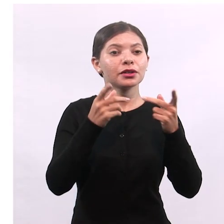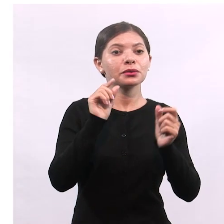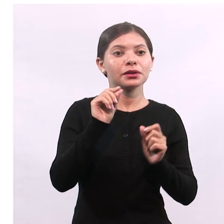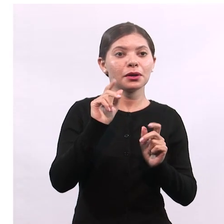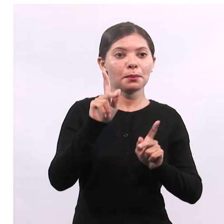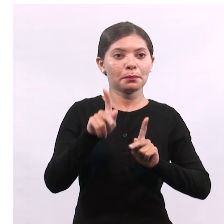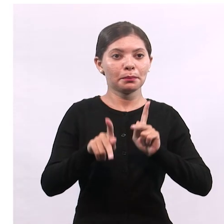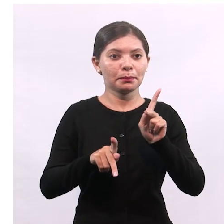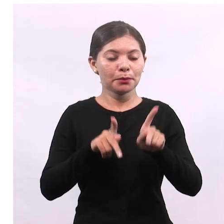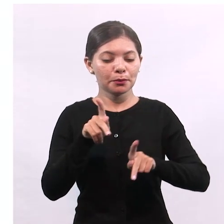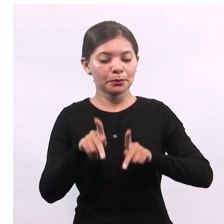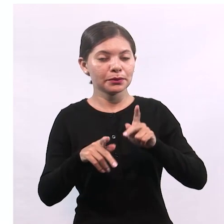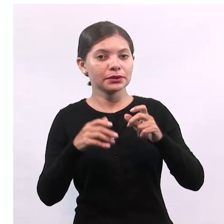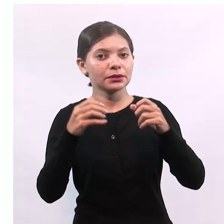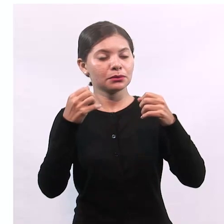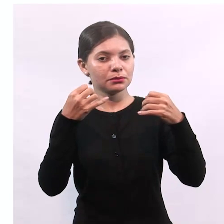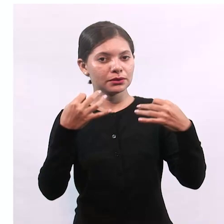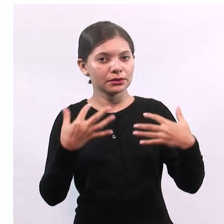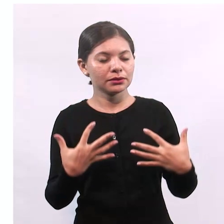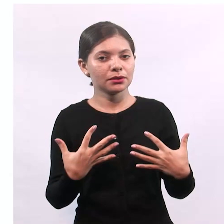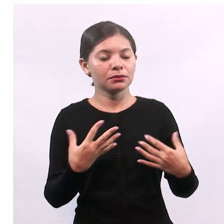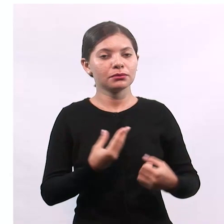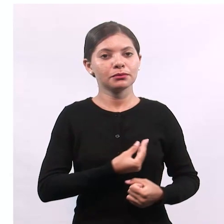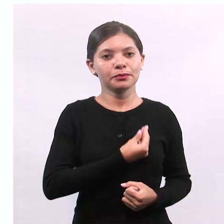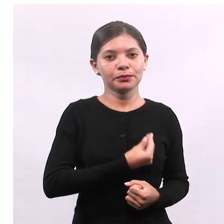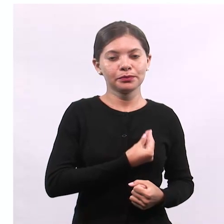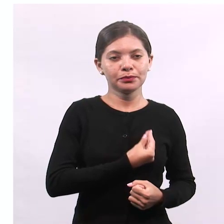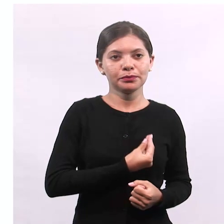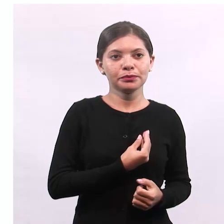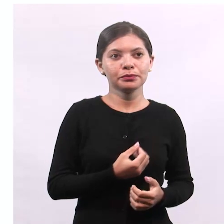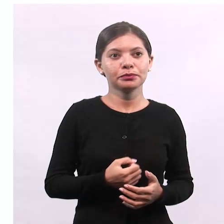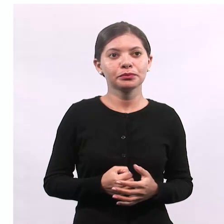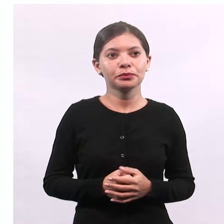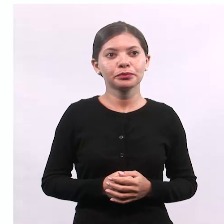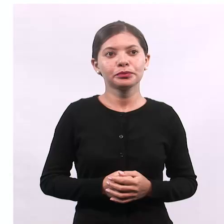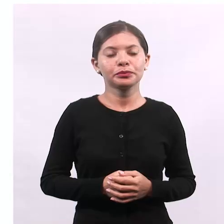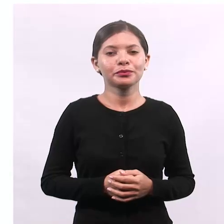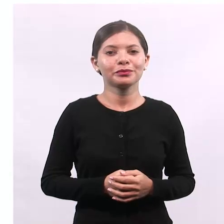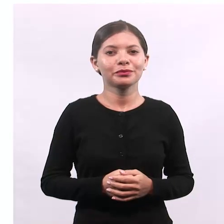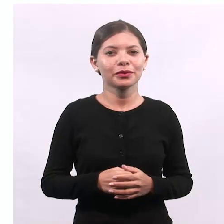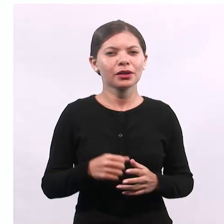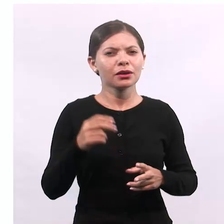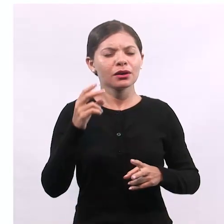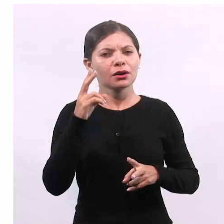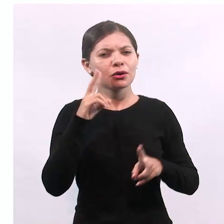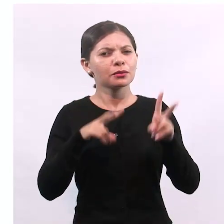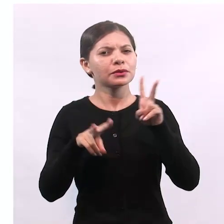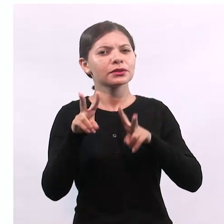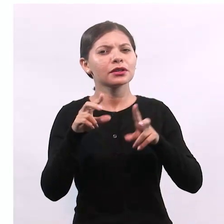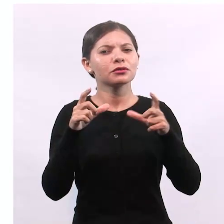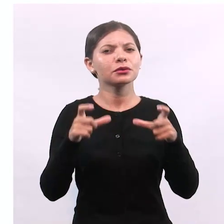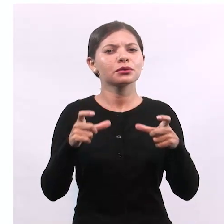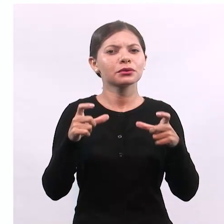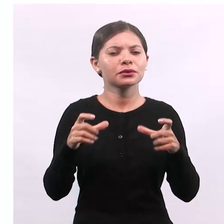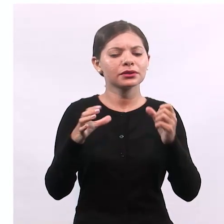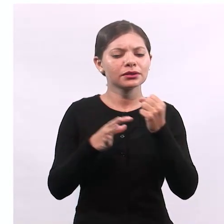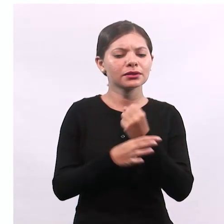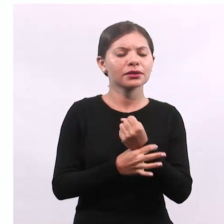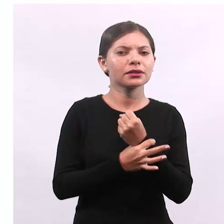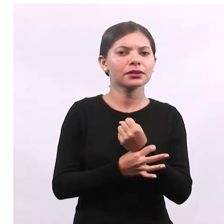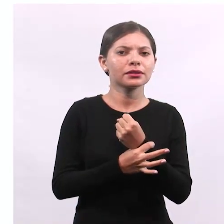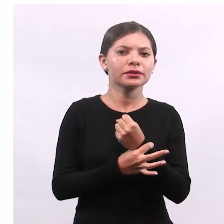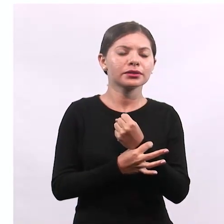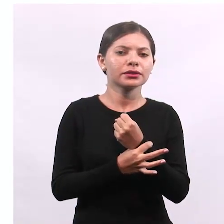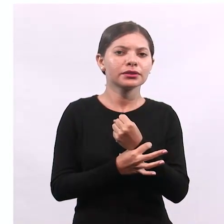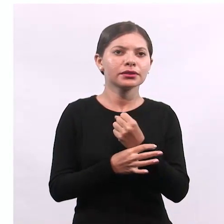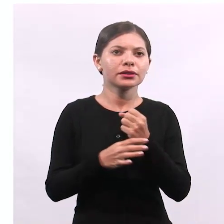descrição da realidade e não uma inferência observa lá onde eu posso garantir que a pesquisa